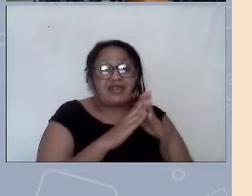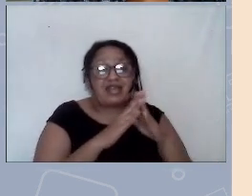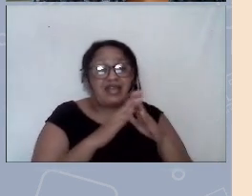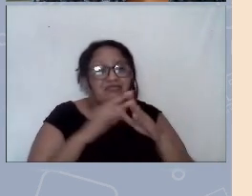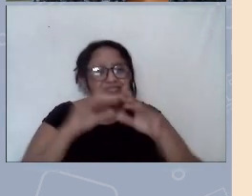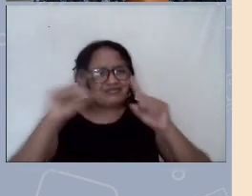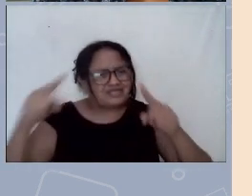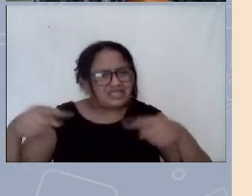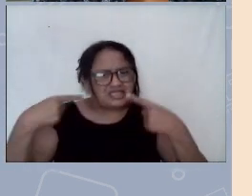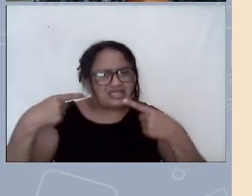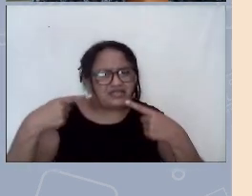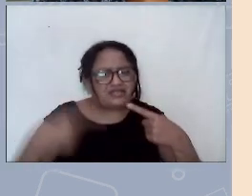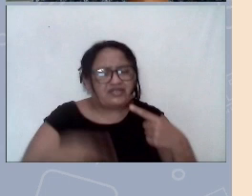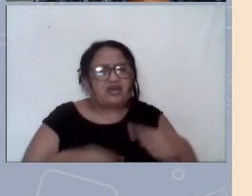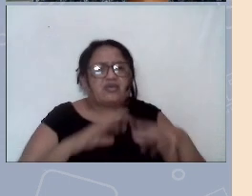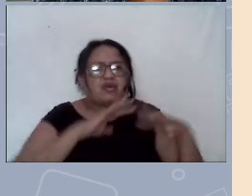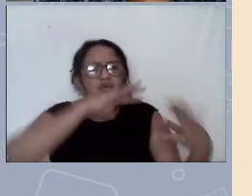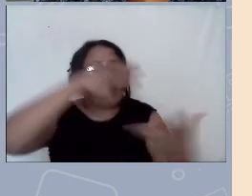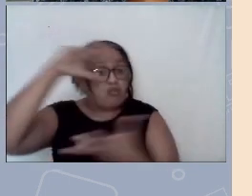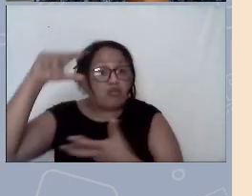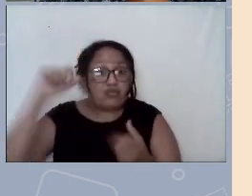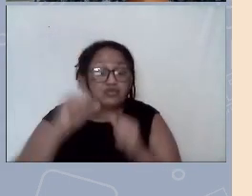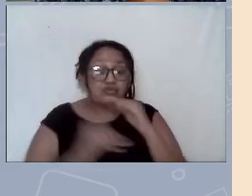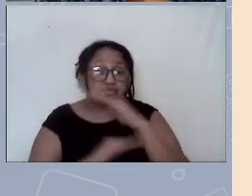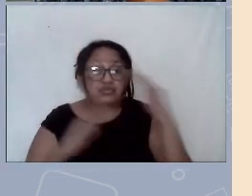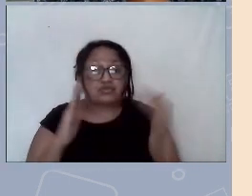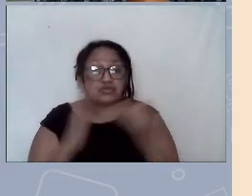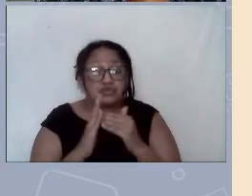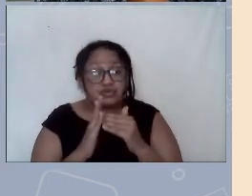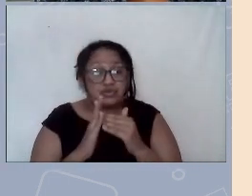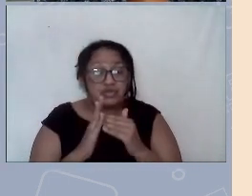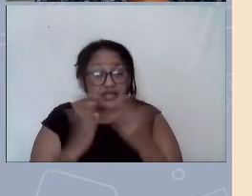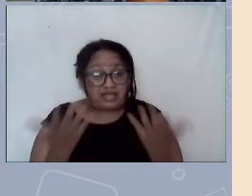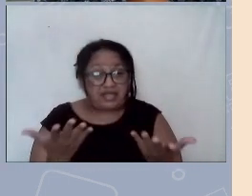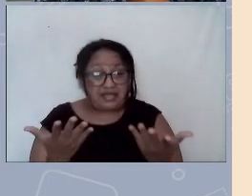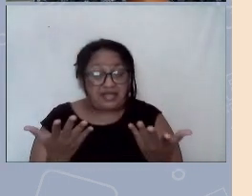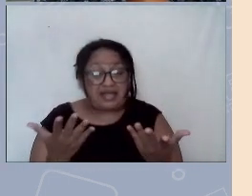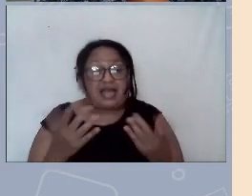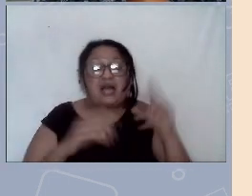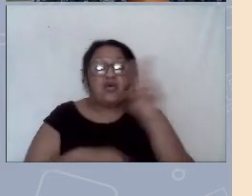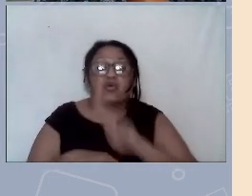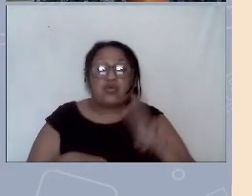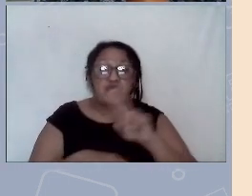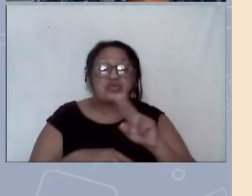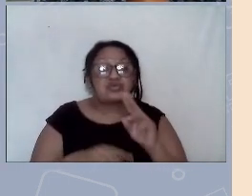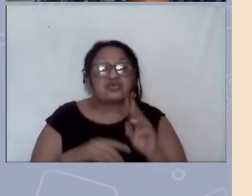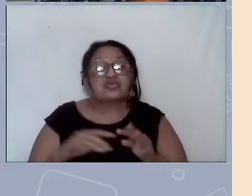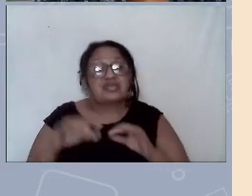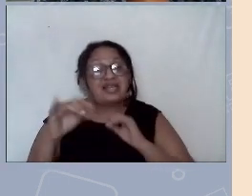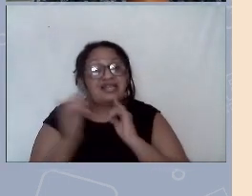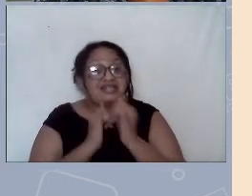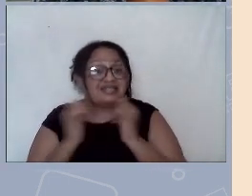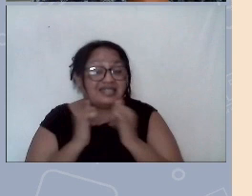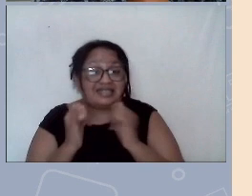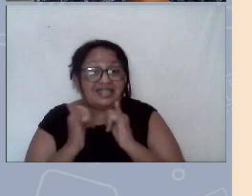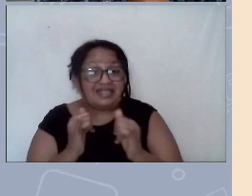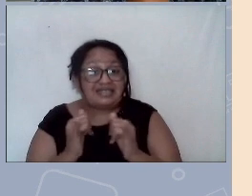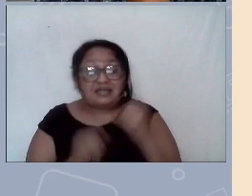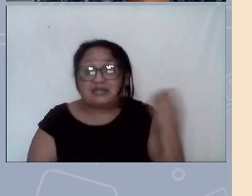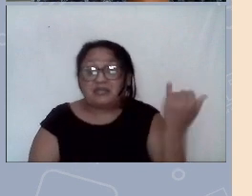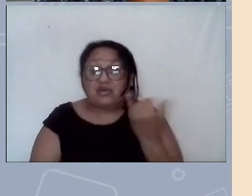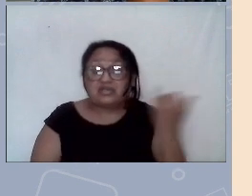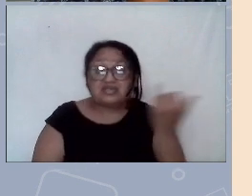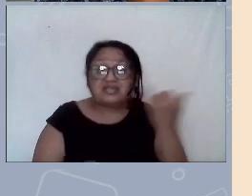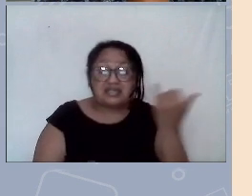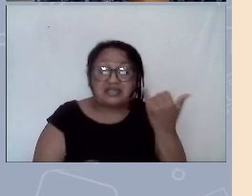diante desse cenário a utilização da internet para diversos fins tornou-se indispensável e com